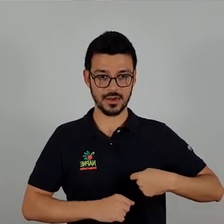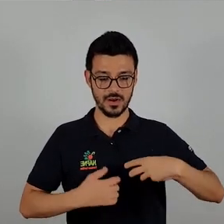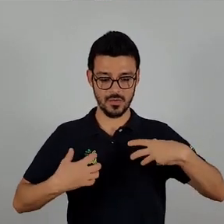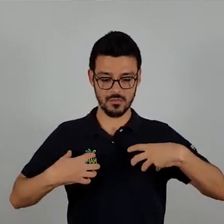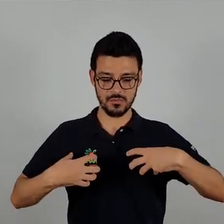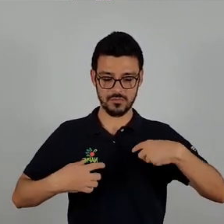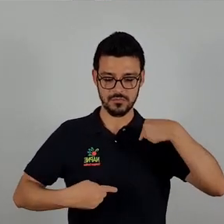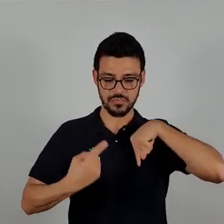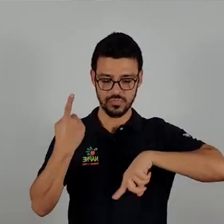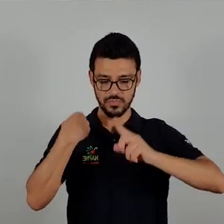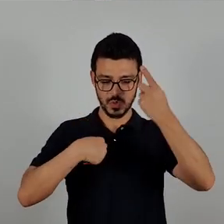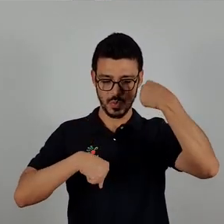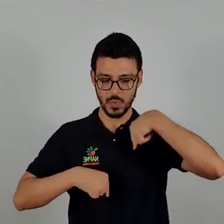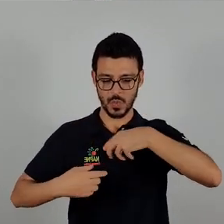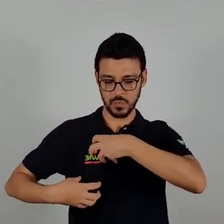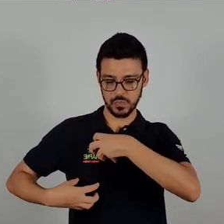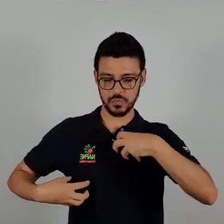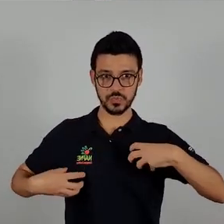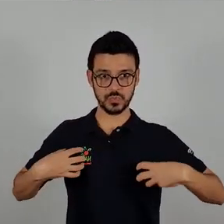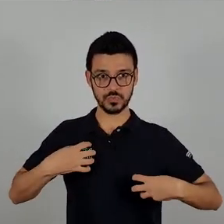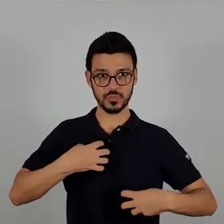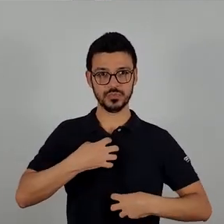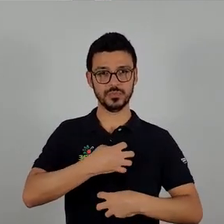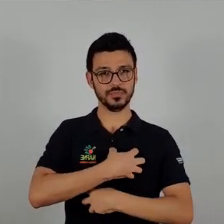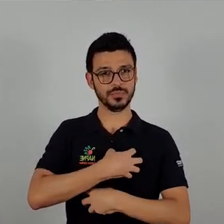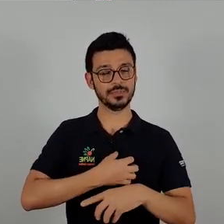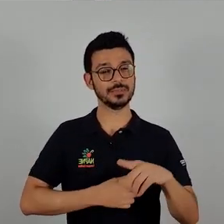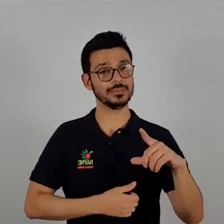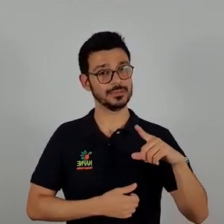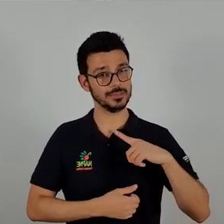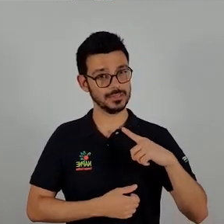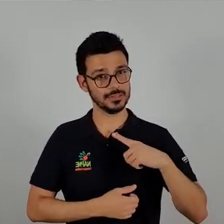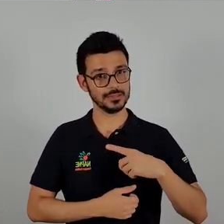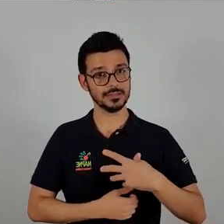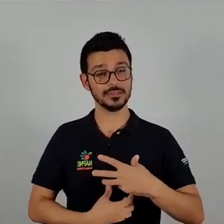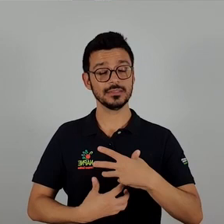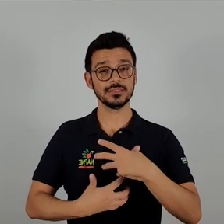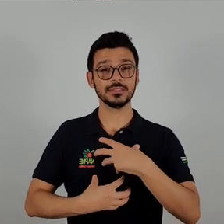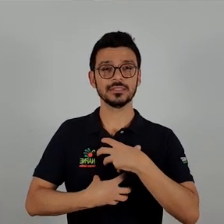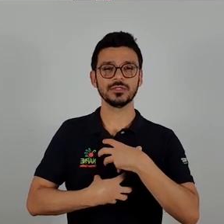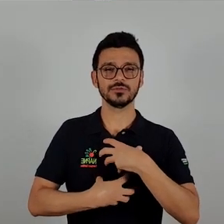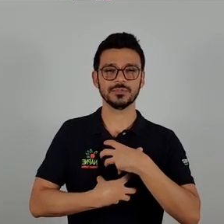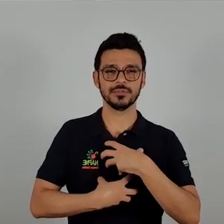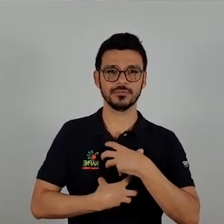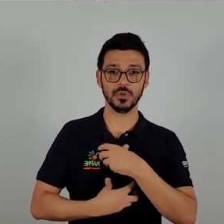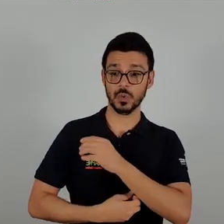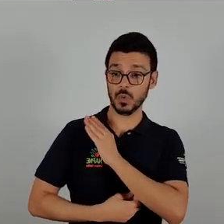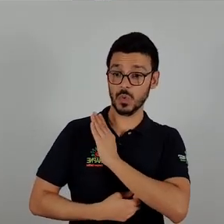a euforia no coração, a preocupação no baço e pâncreas,